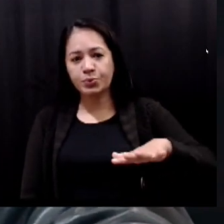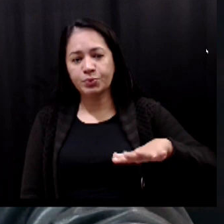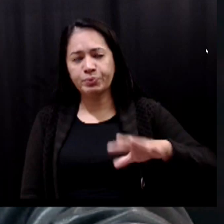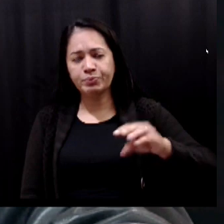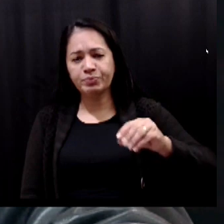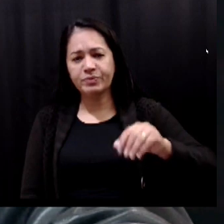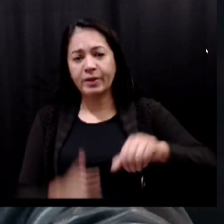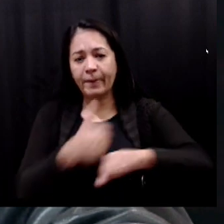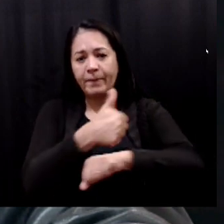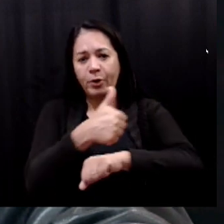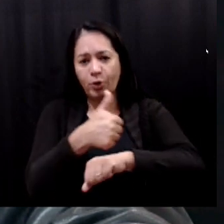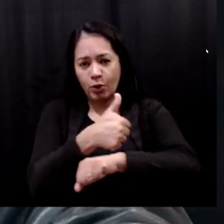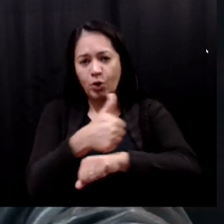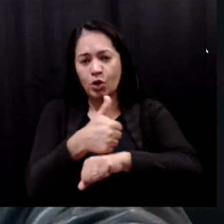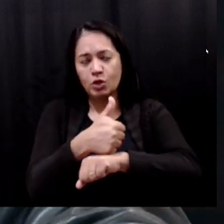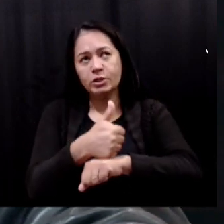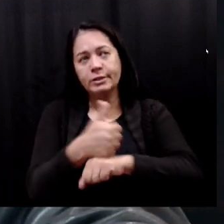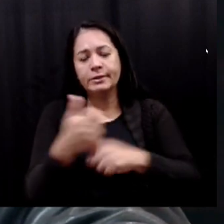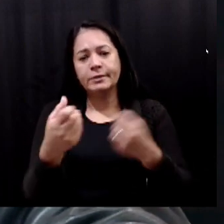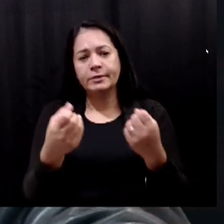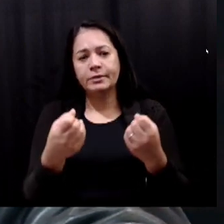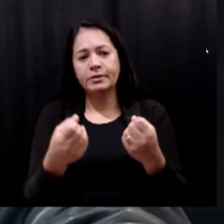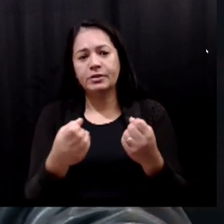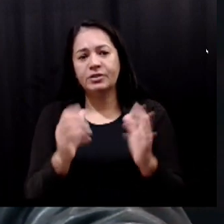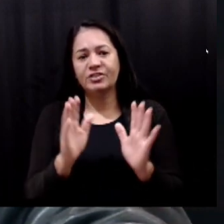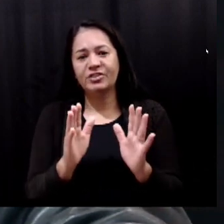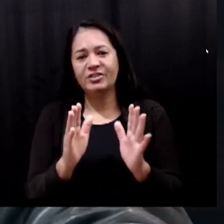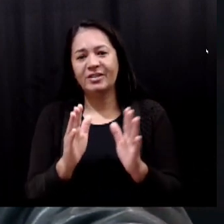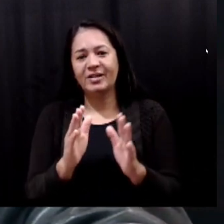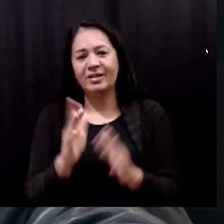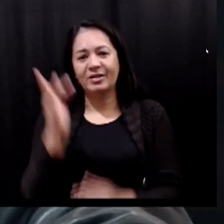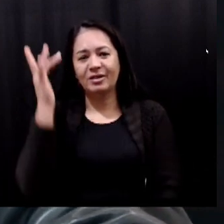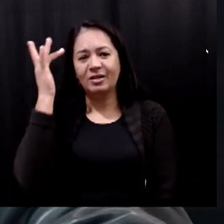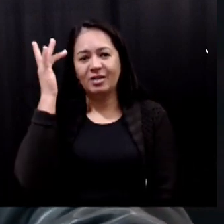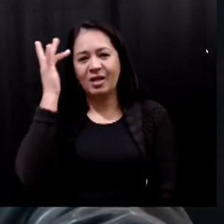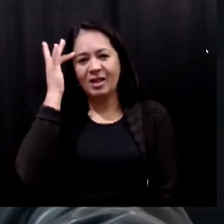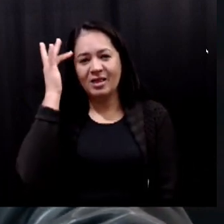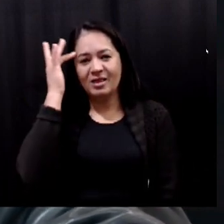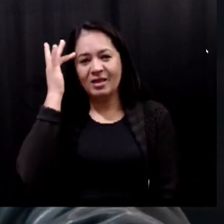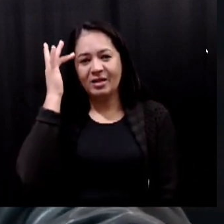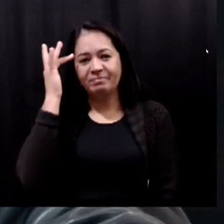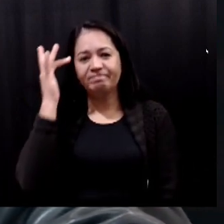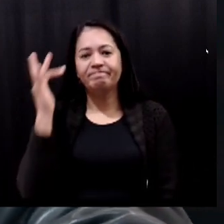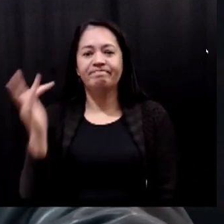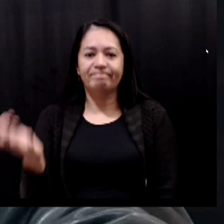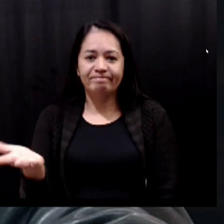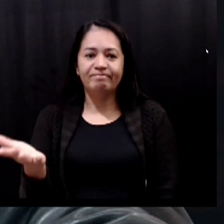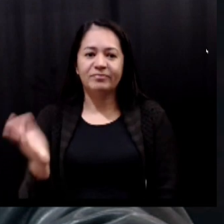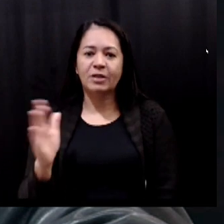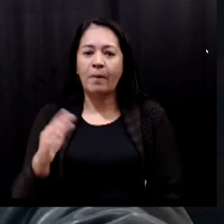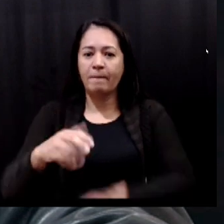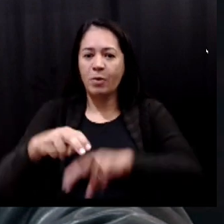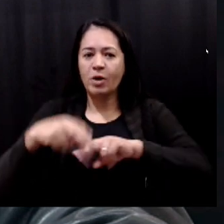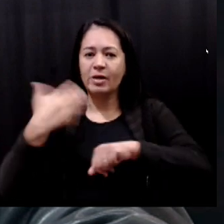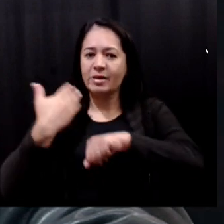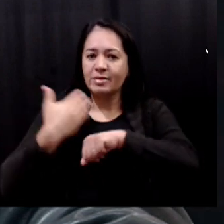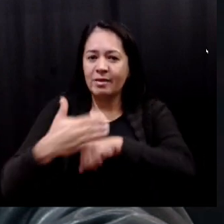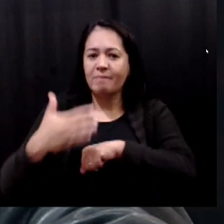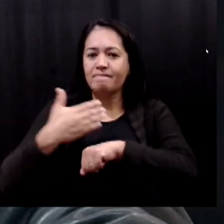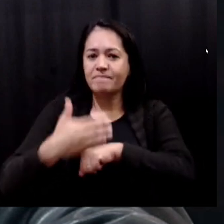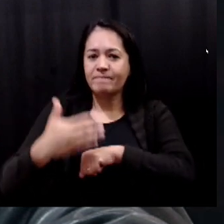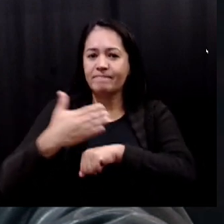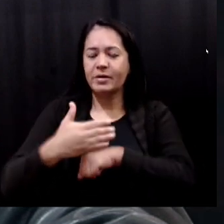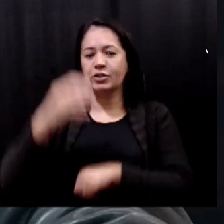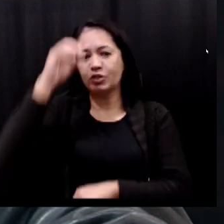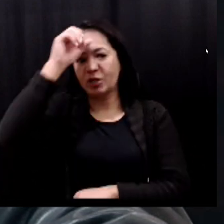profissionais, vamos dizer assim, amadores, né, que aprendem com a prática a cuidar, e são